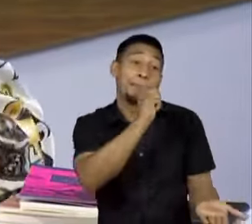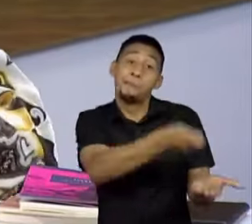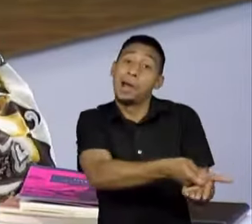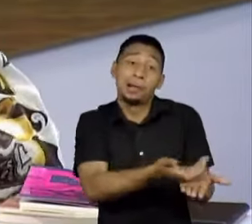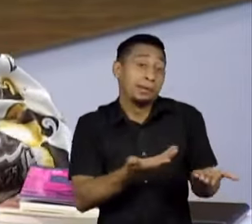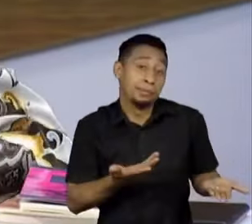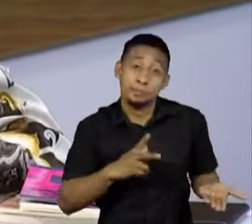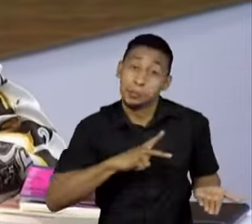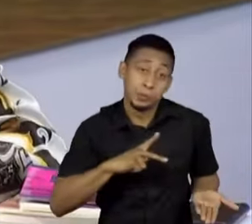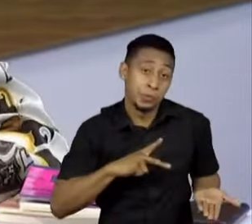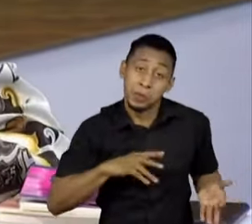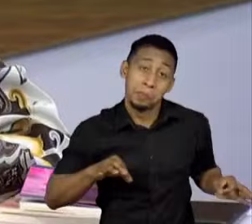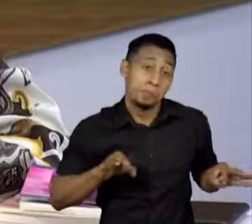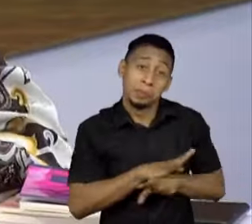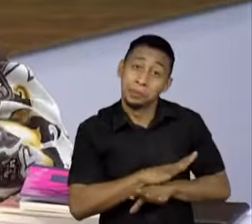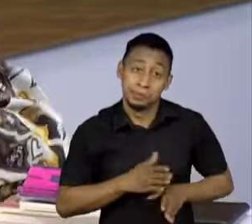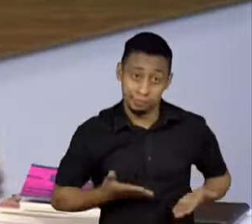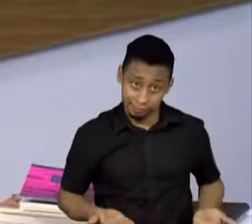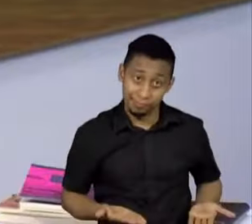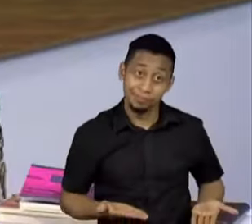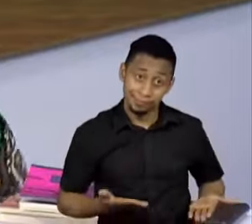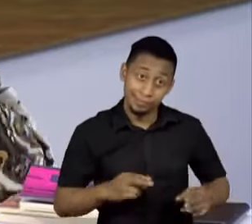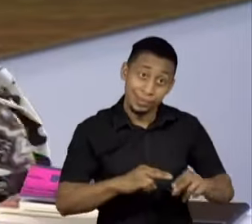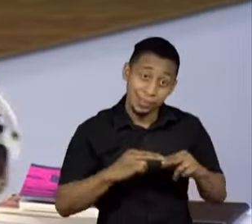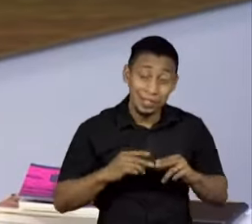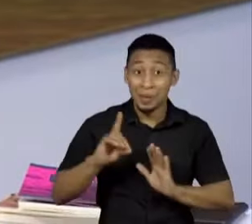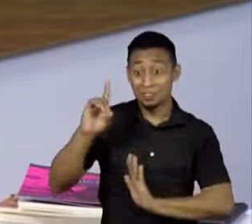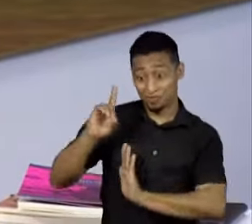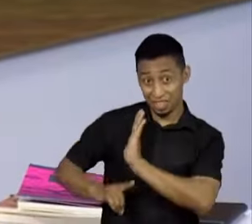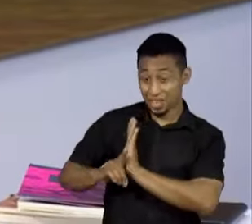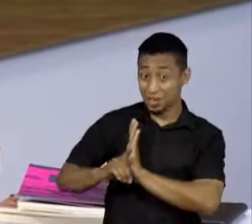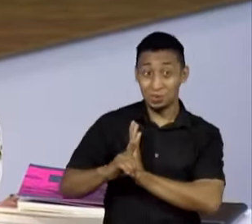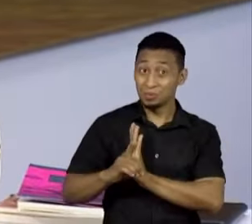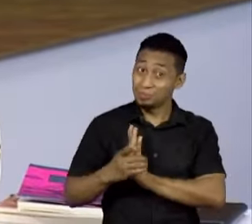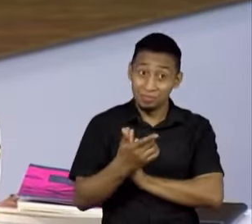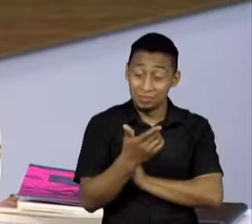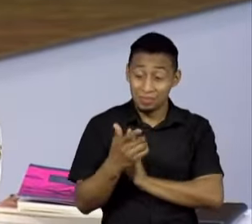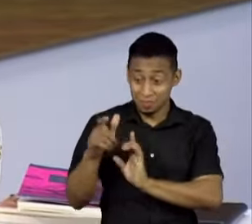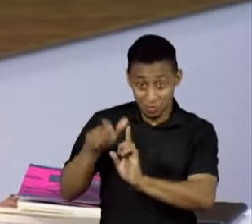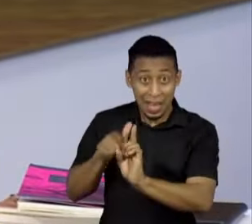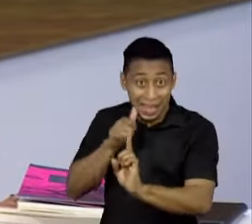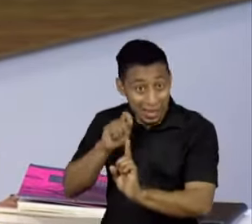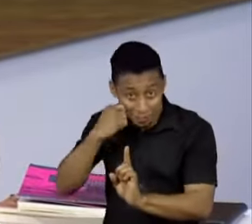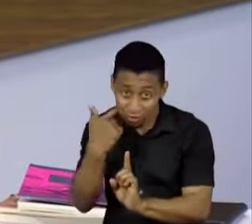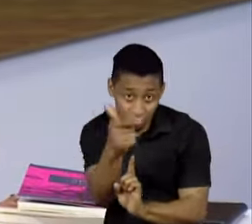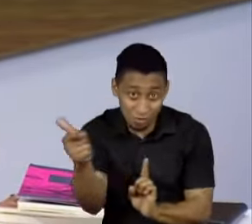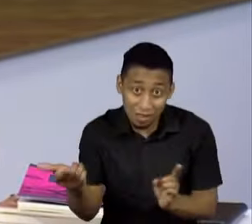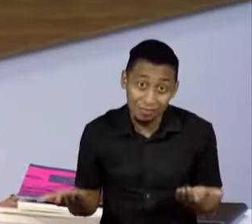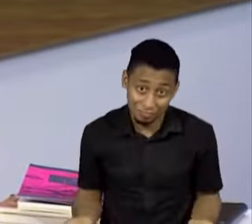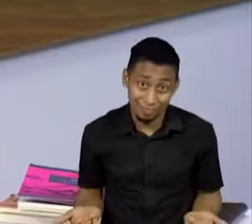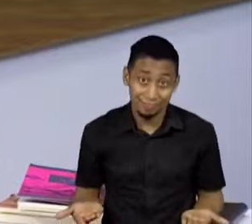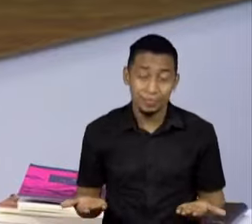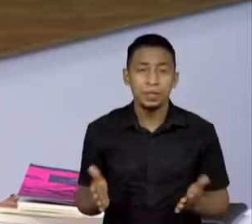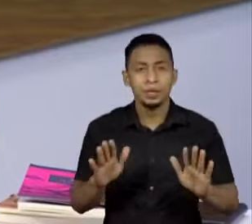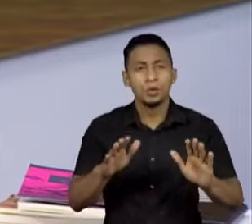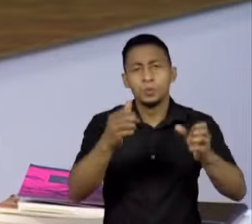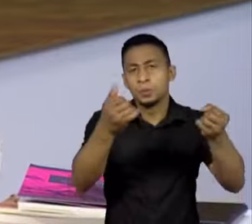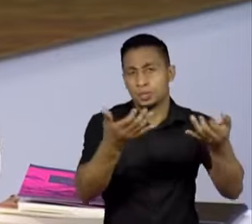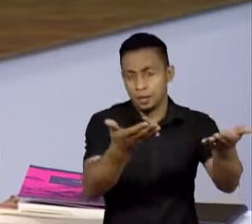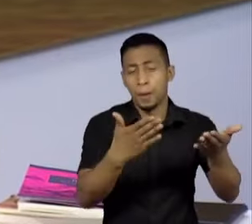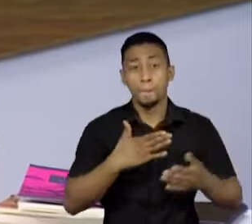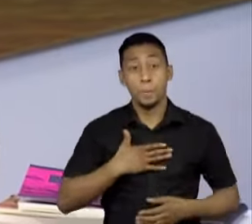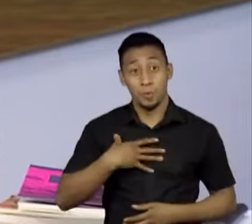Na verdade, a escravização é isso, né? Você não tem direito ao seu corpo. Eu queria dizer uma coisa. Meu filho, Juliano